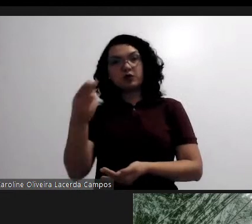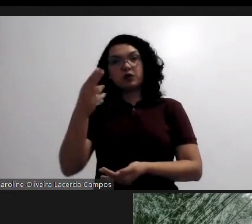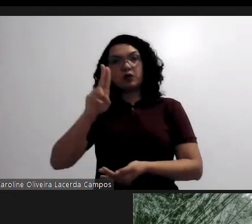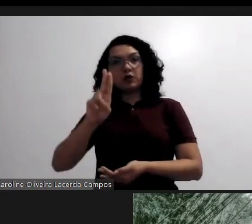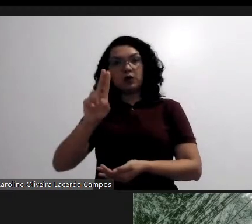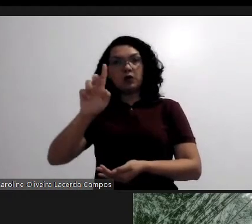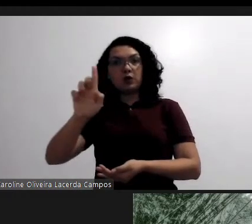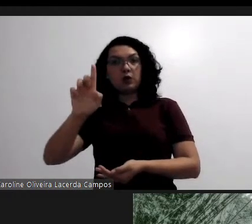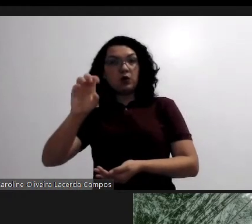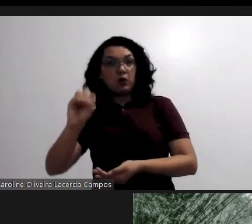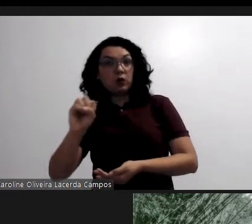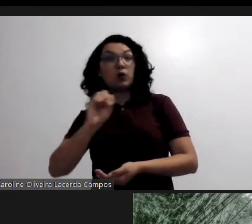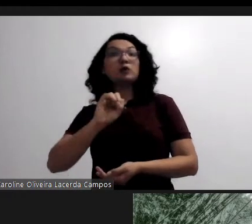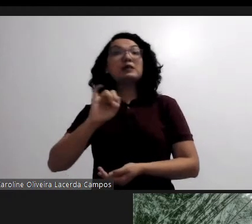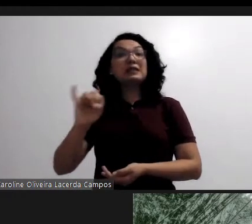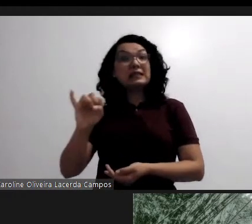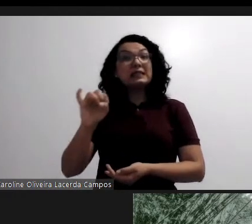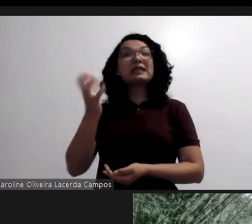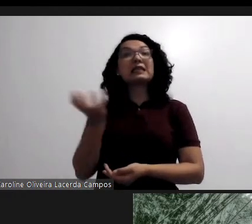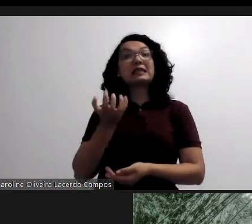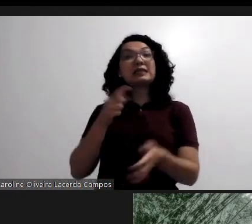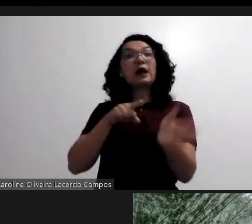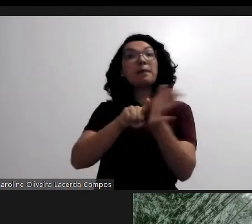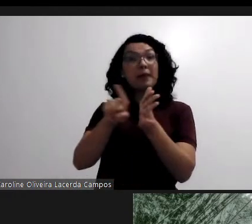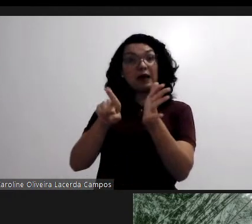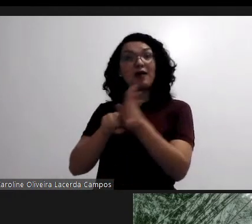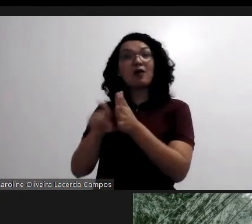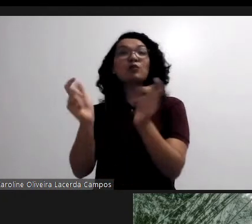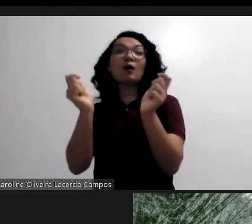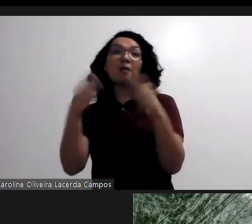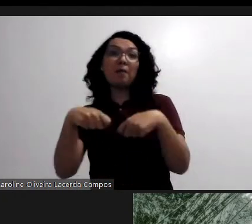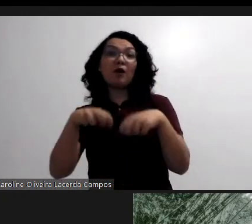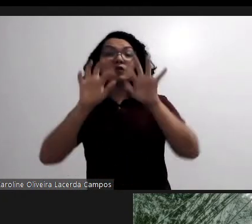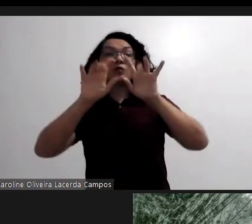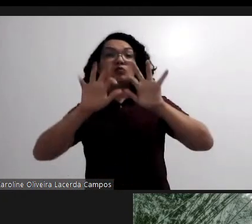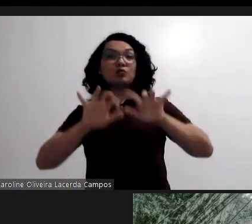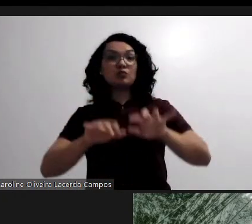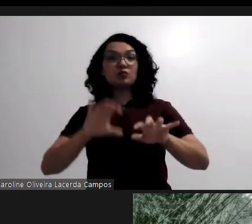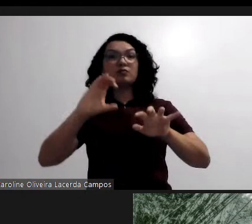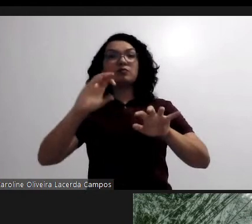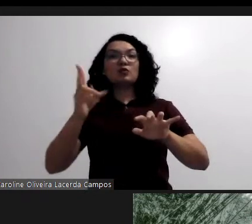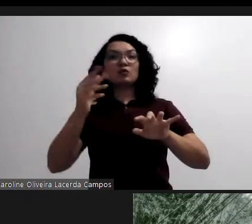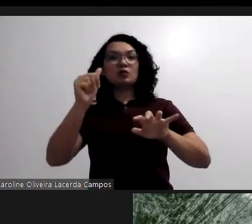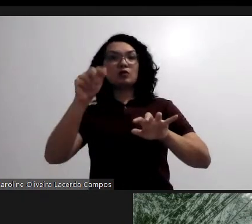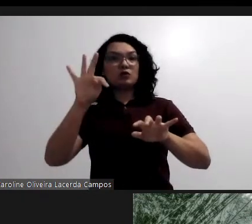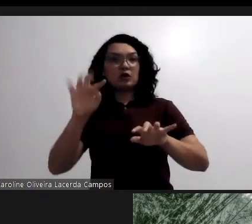colocadas no chat para serem debatidas ao final.